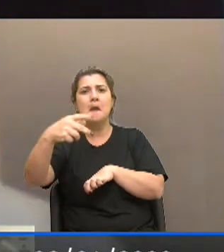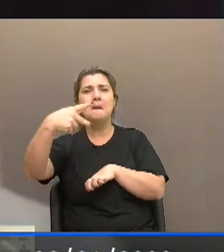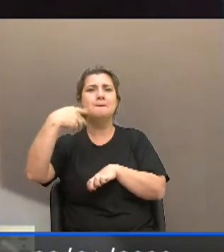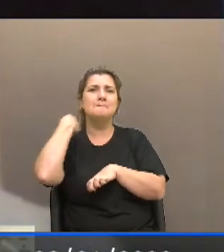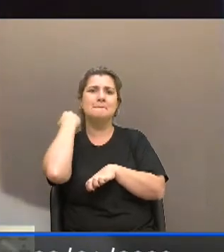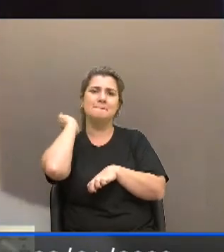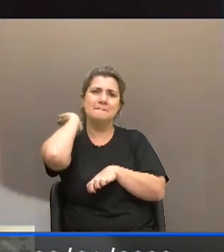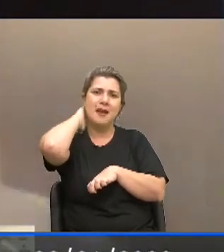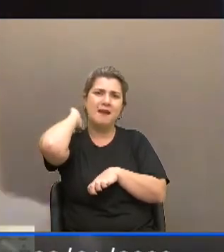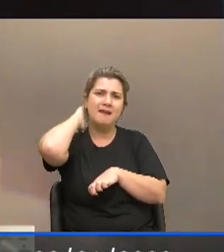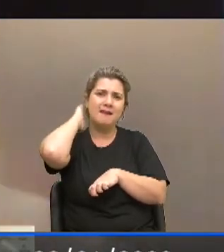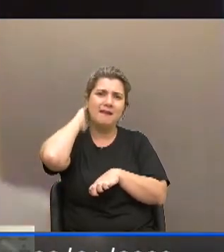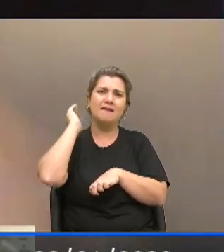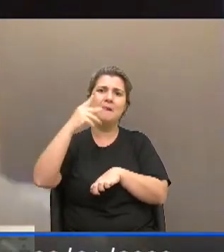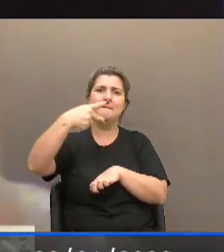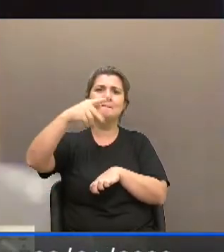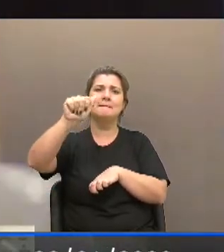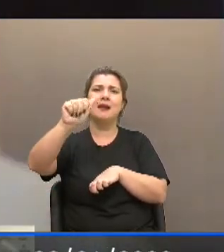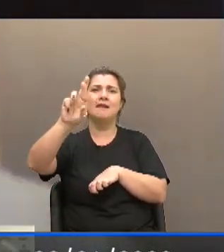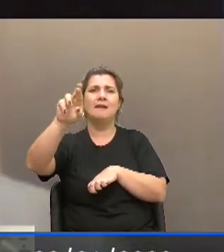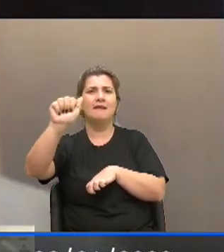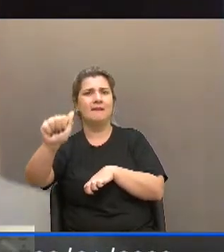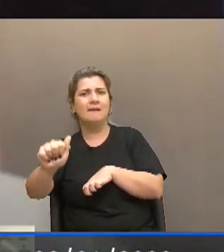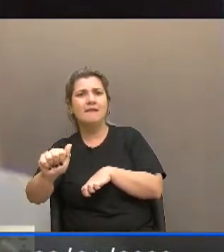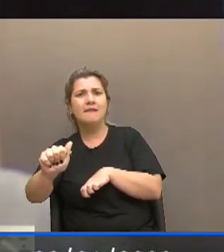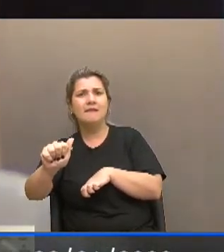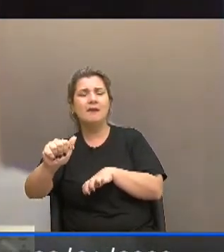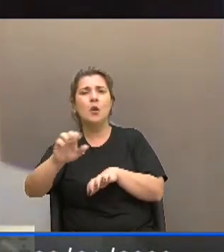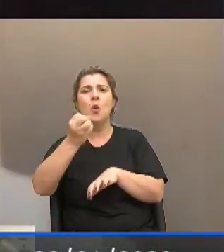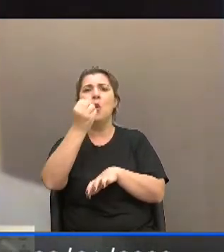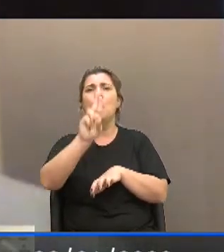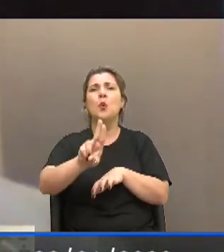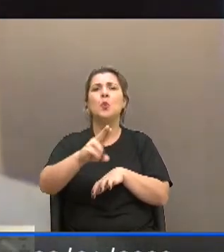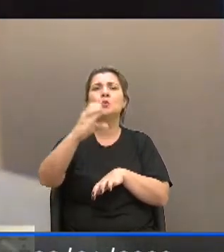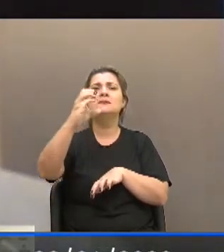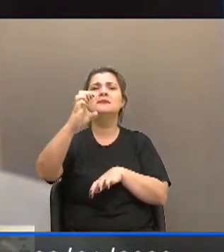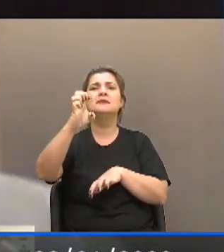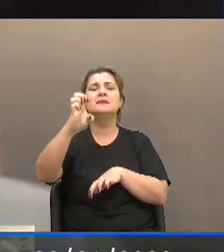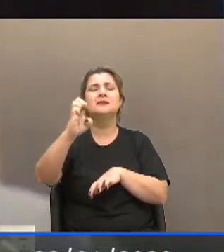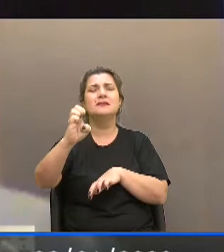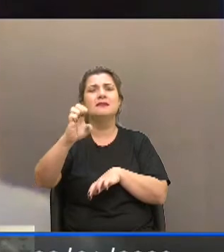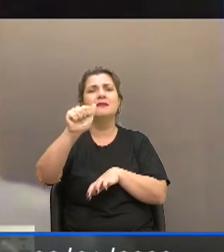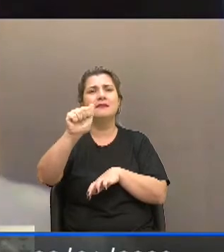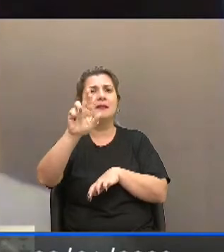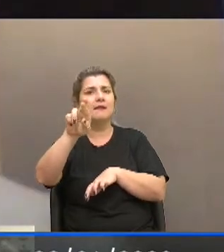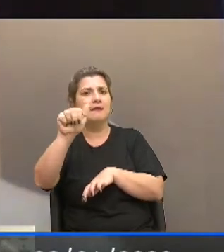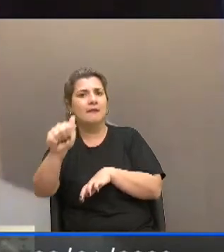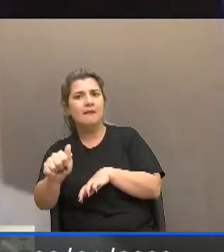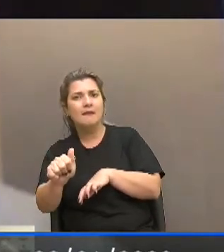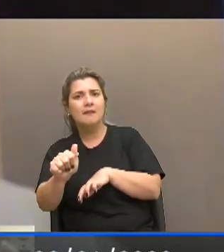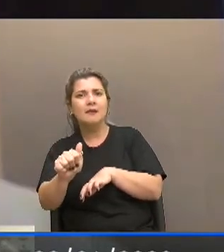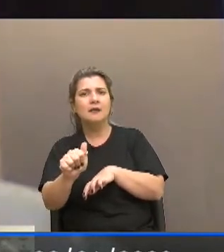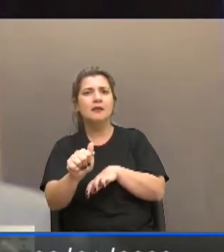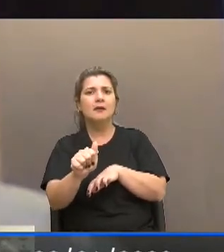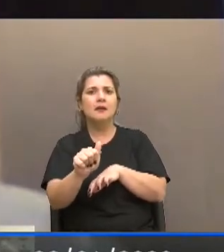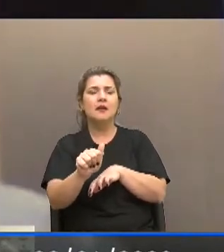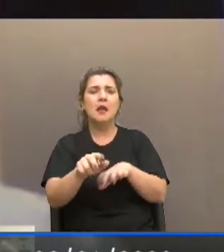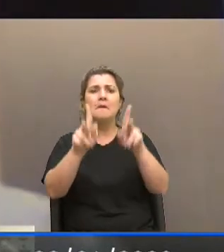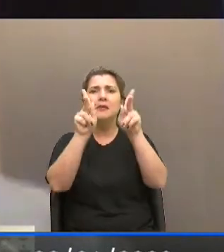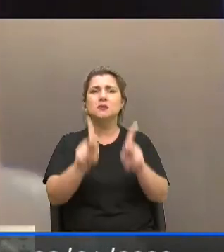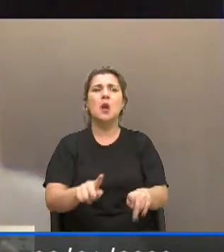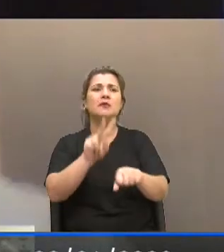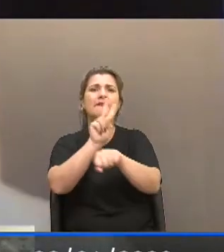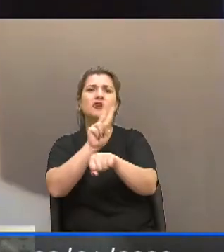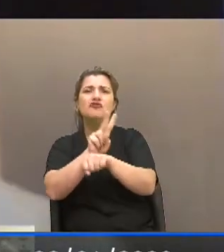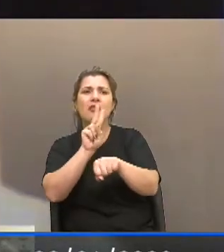São Paulo? Mas, pelo amor de Deus, meu governador, minha secretária da Saúde, pessoal da Vigilância Sanitária, pessoal do Serviço